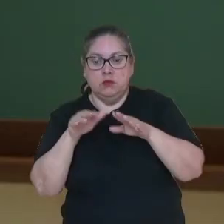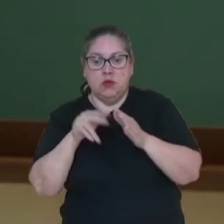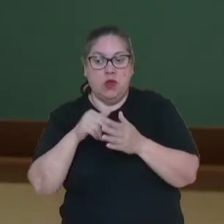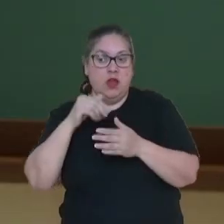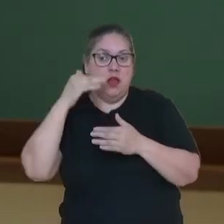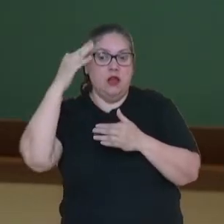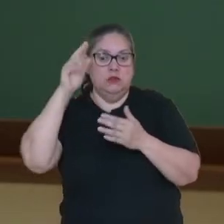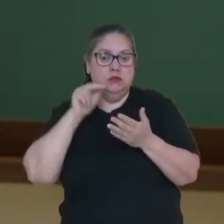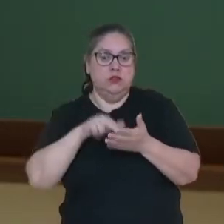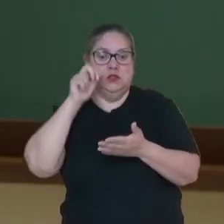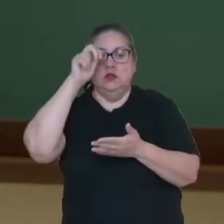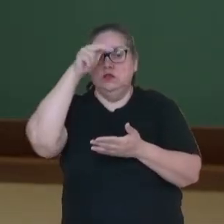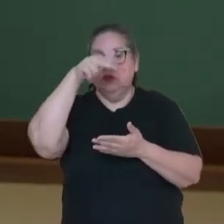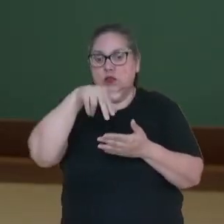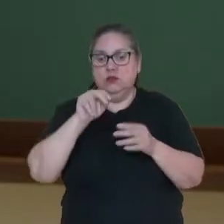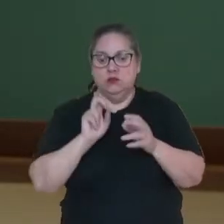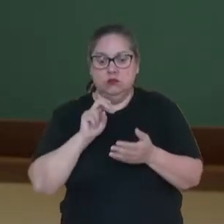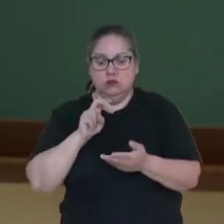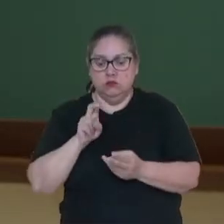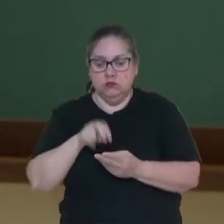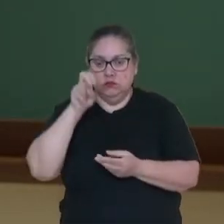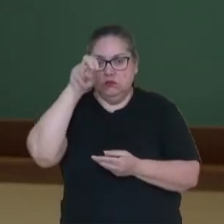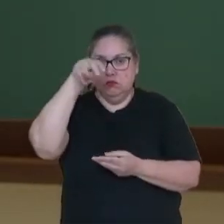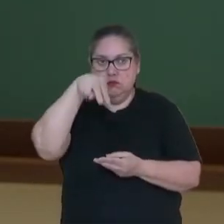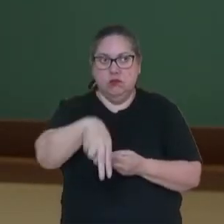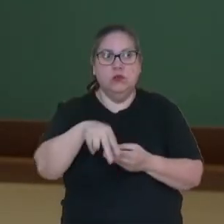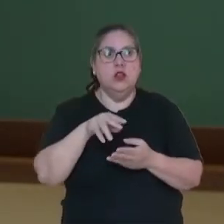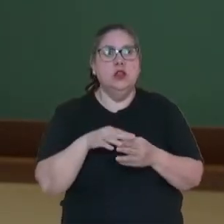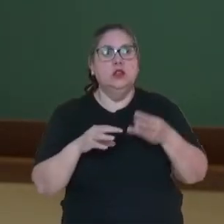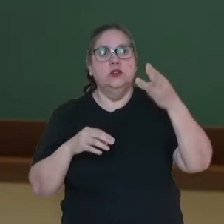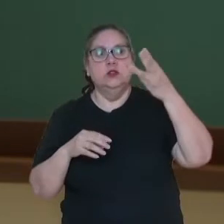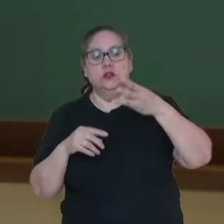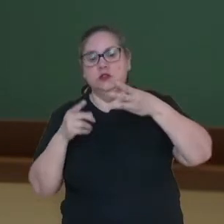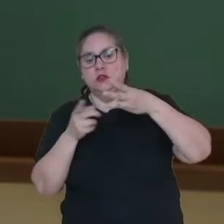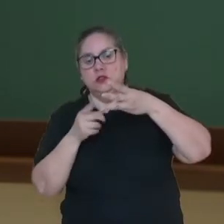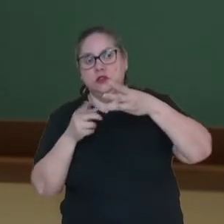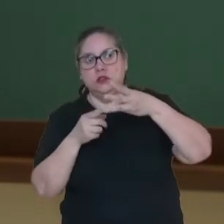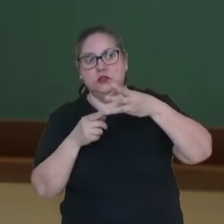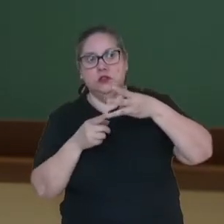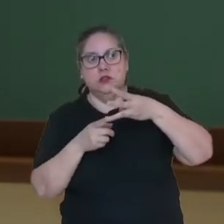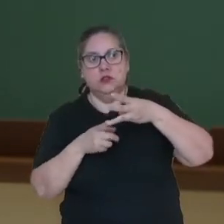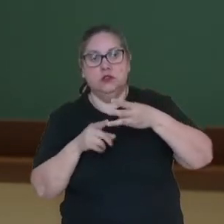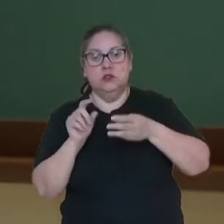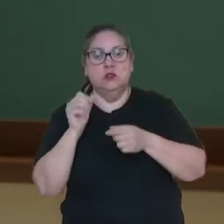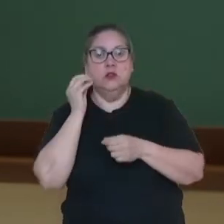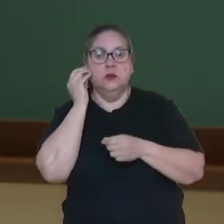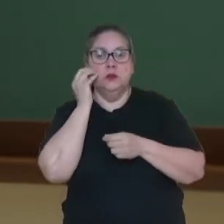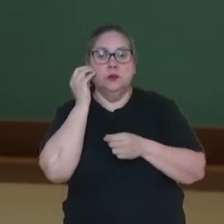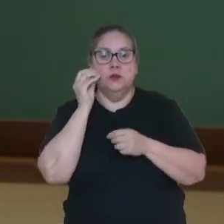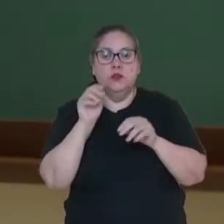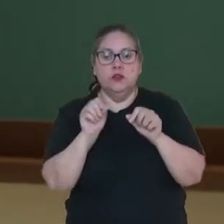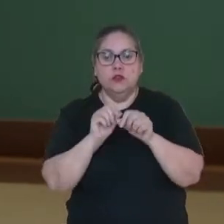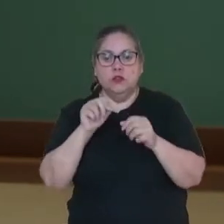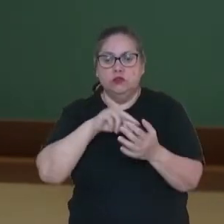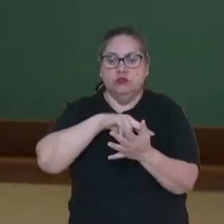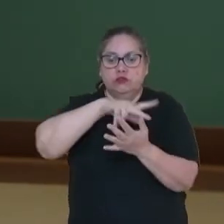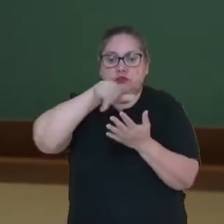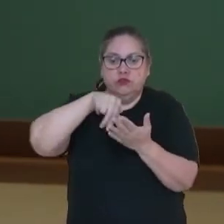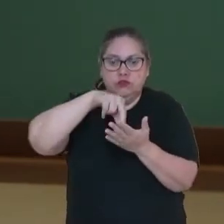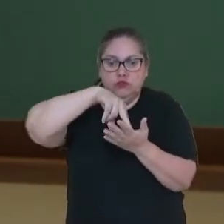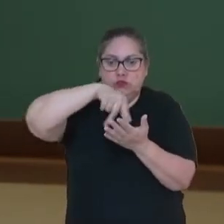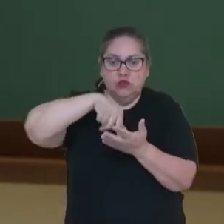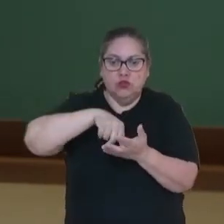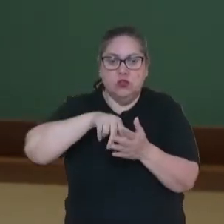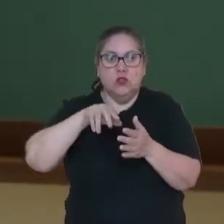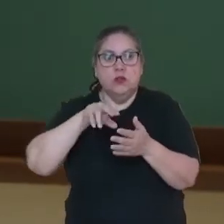para saltar ou um trampolim, tá? Terceira estação, vai tentar realizar giros.